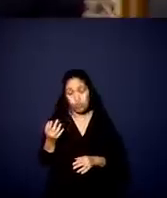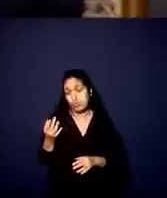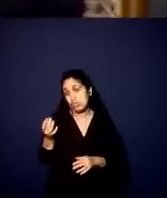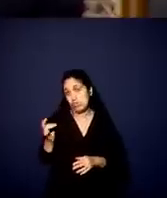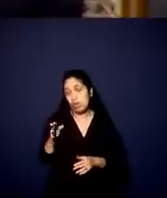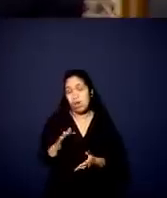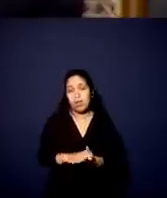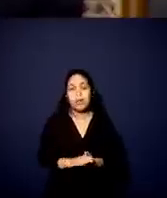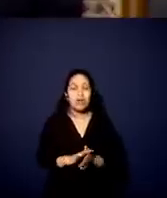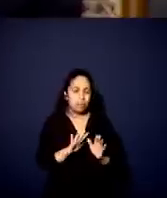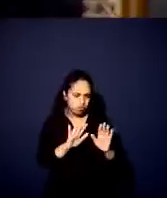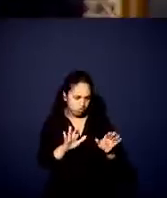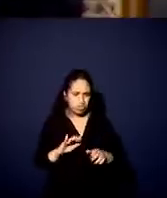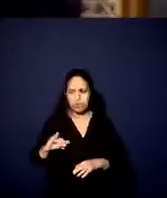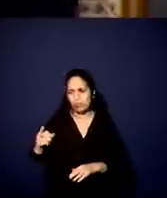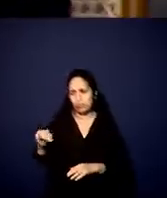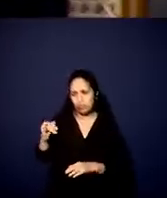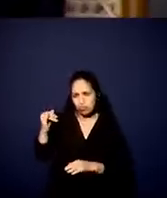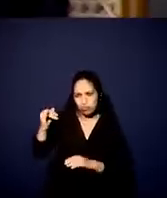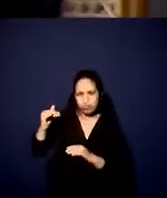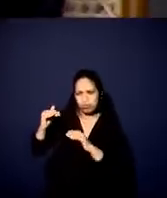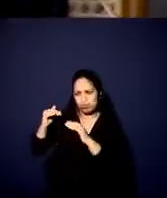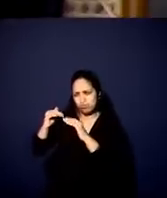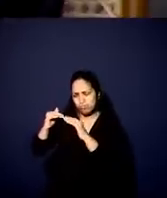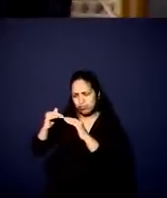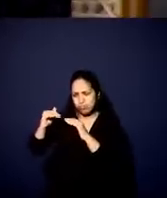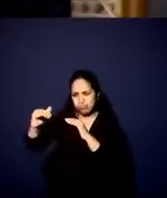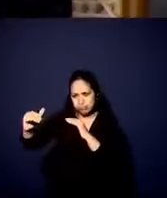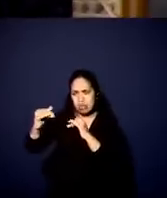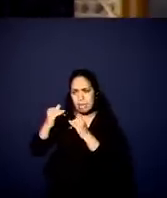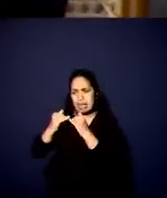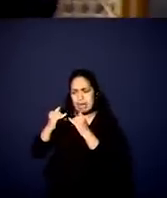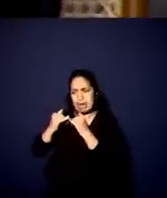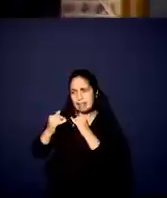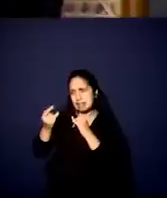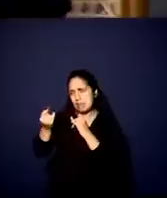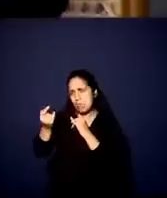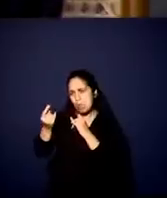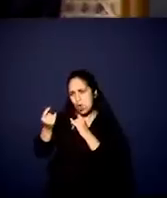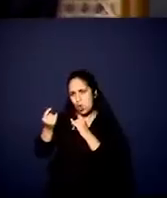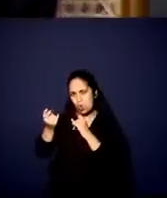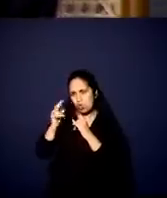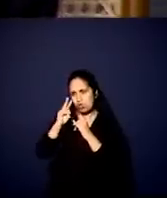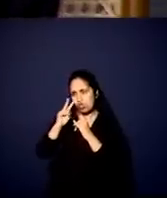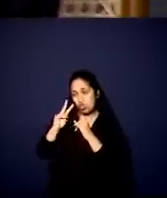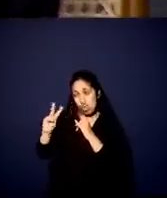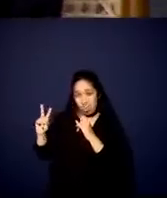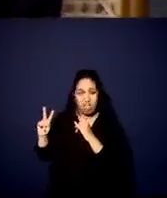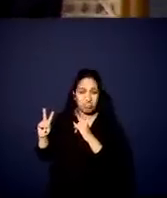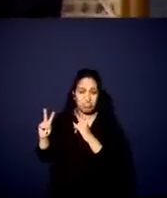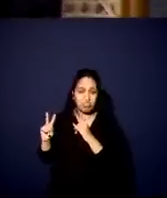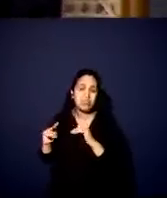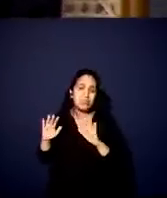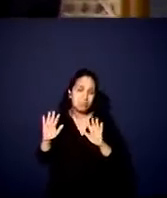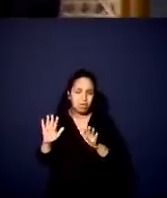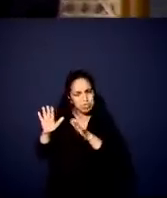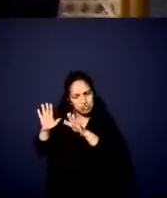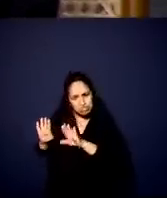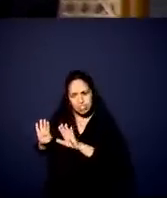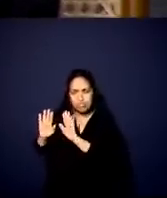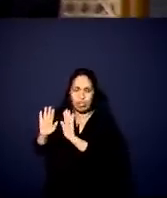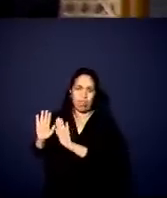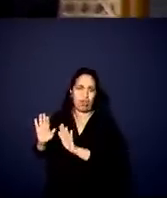Não vamos deixar o juro num patamar que ainda aparece insuficiente aos olhos de quase todo mundo mas a gente deixa